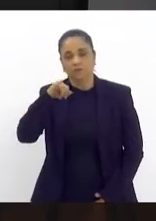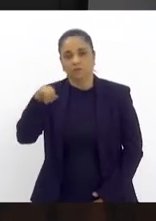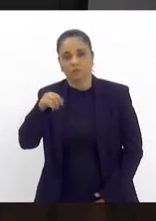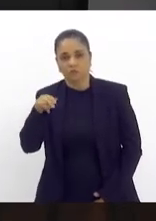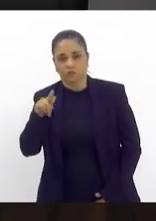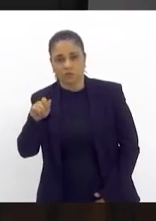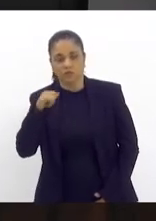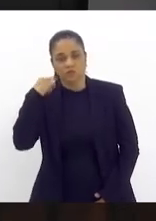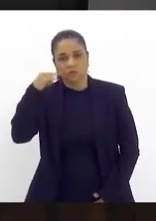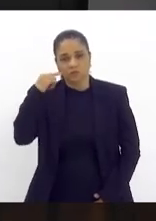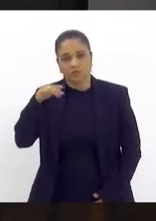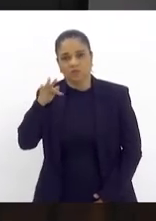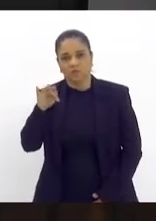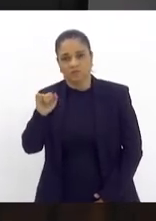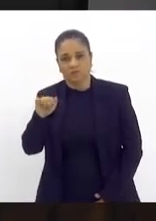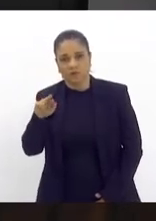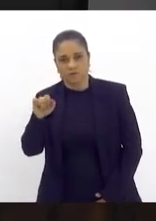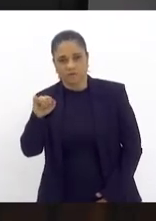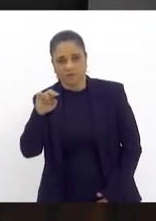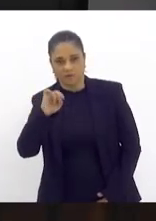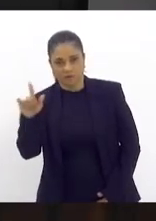Malafaia, deputado Iuri.